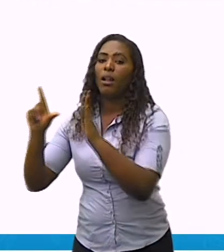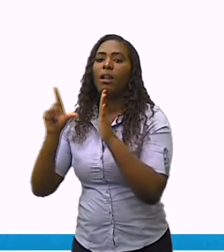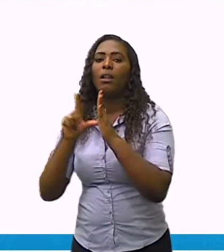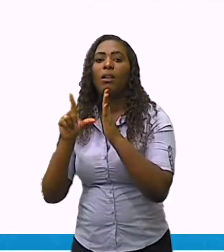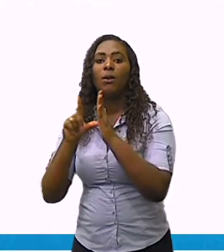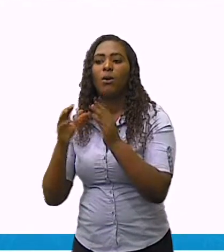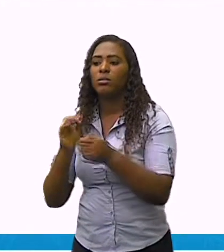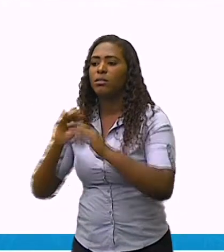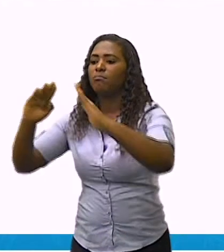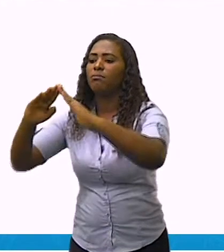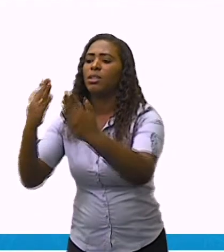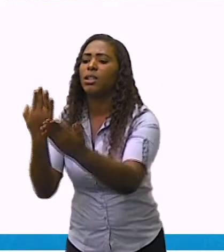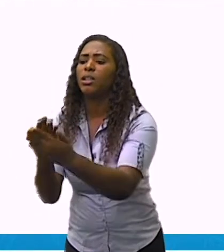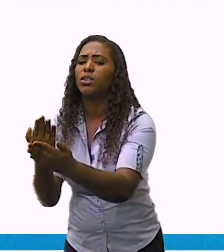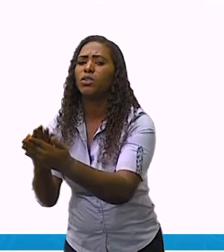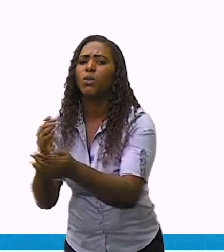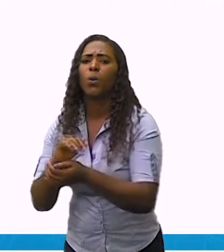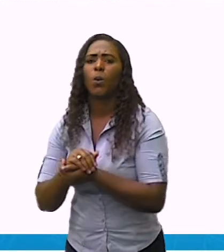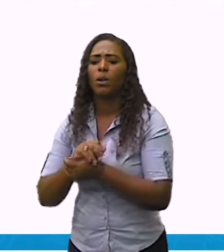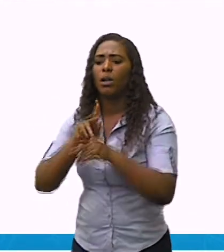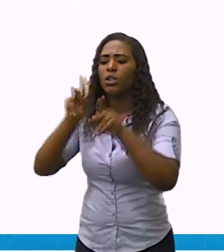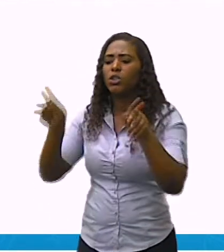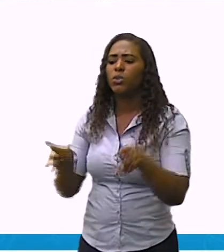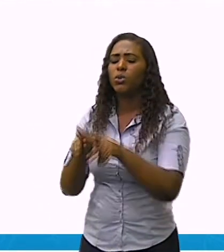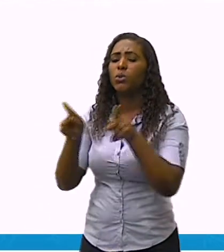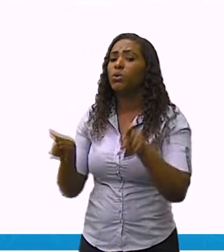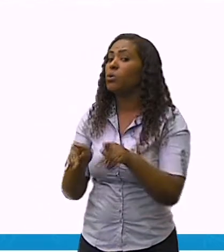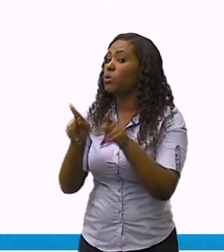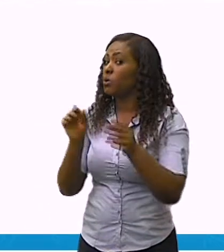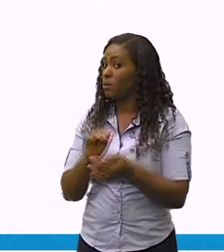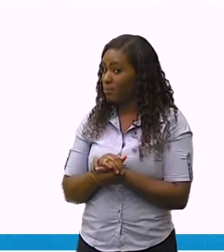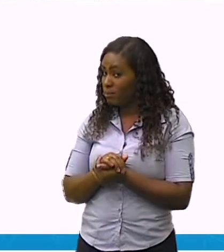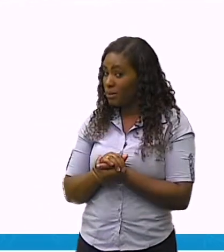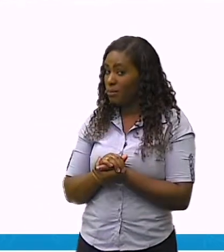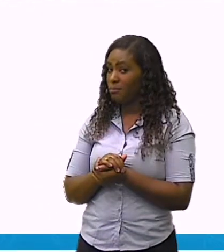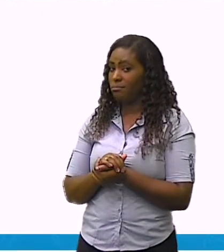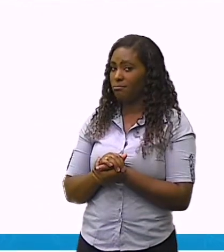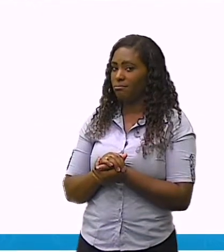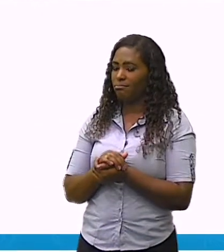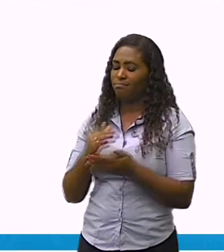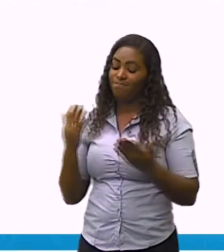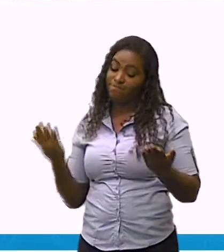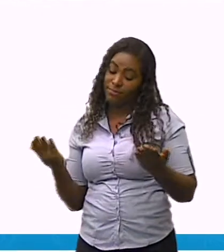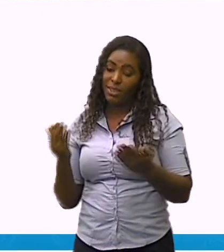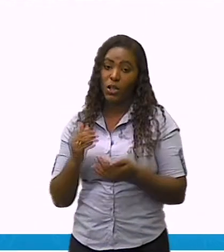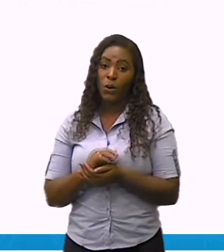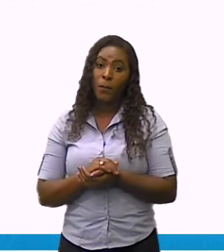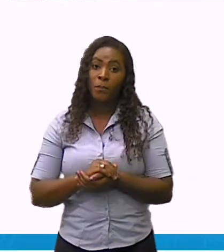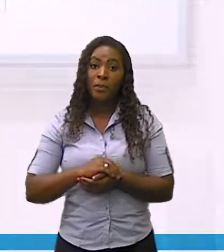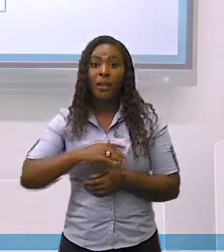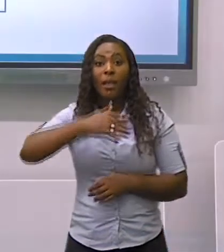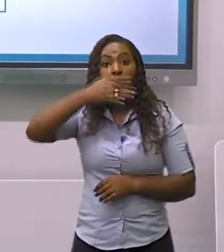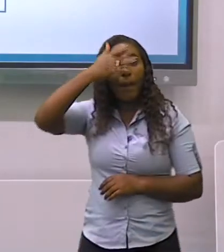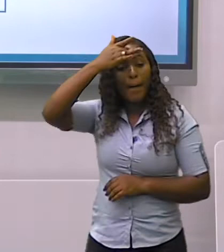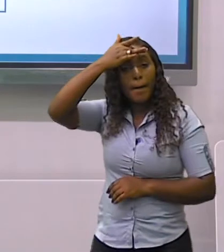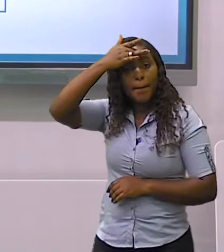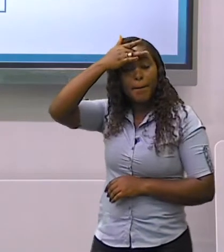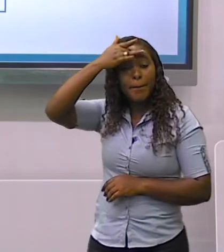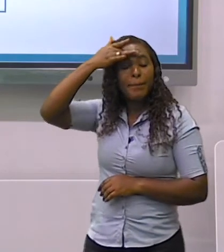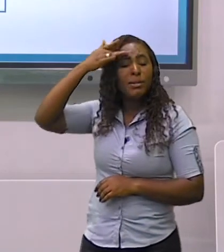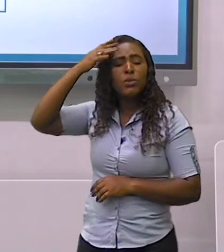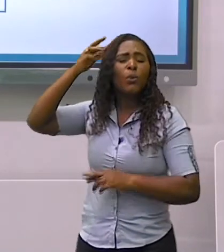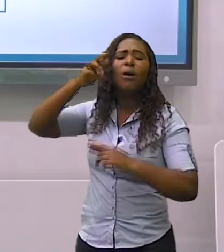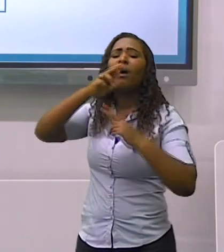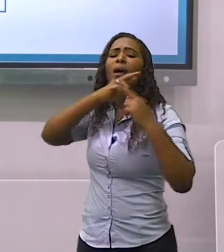escolas particulares, shopping. Neste caso, os responsáveis pela